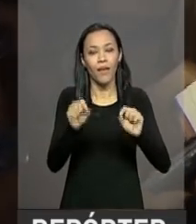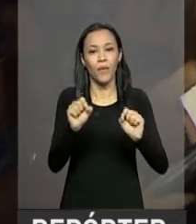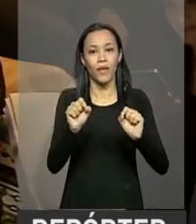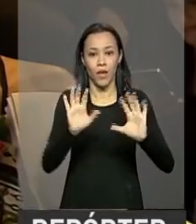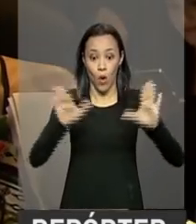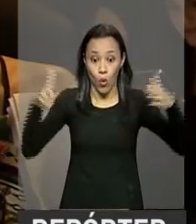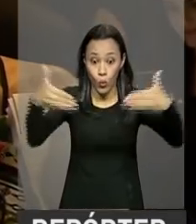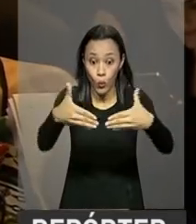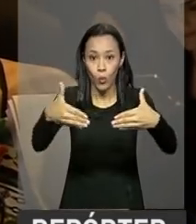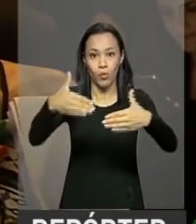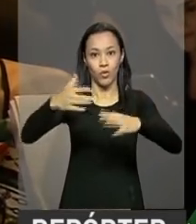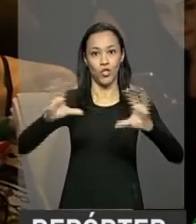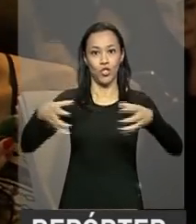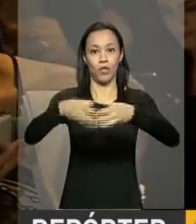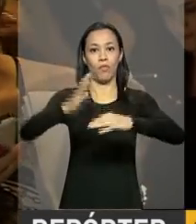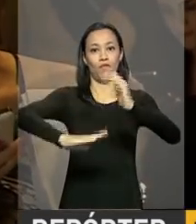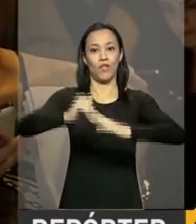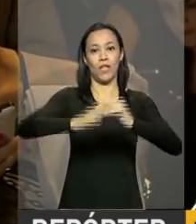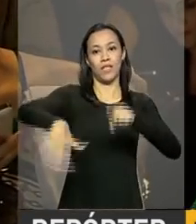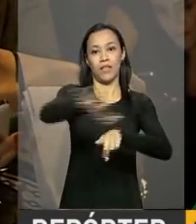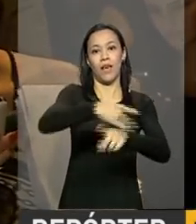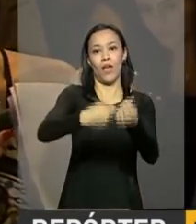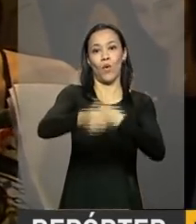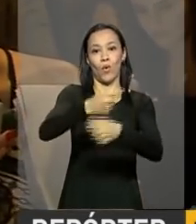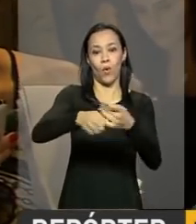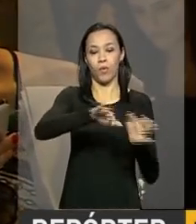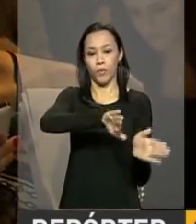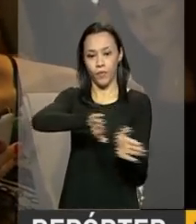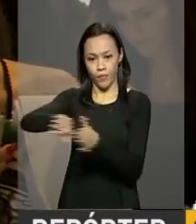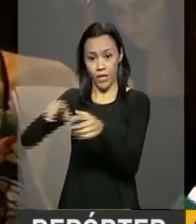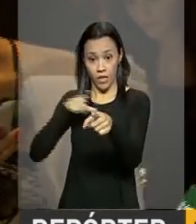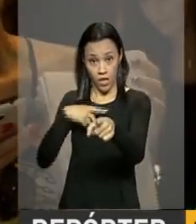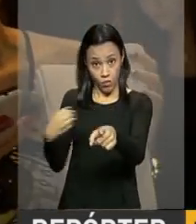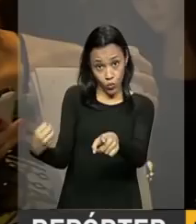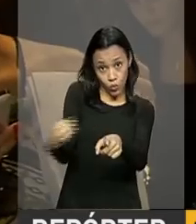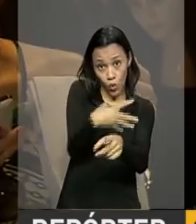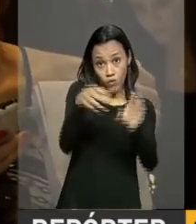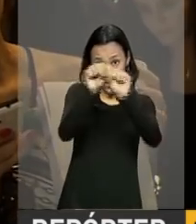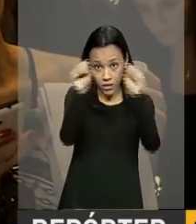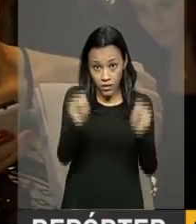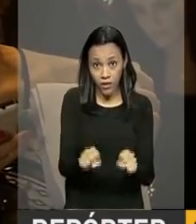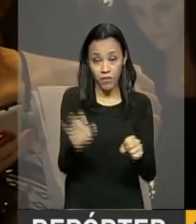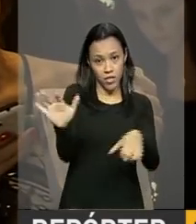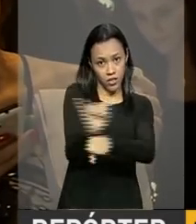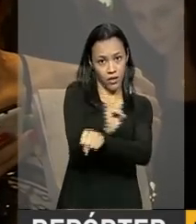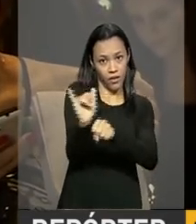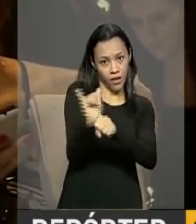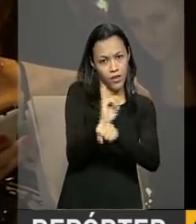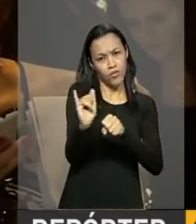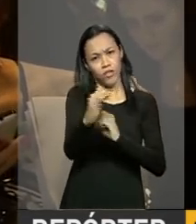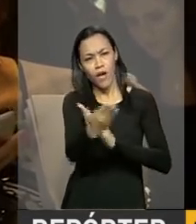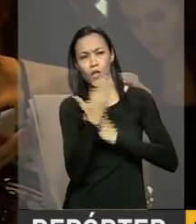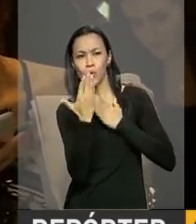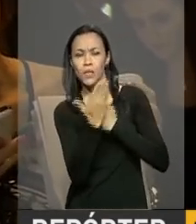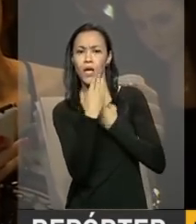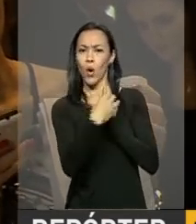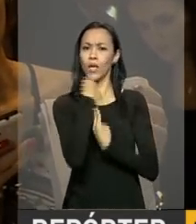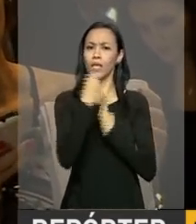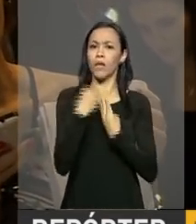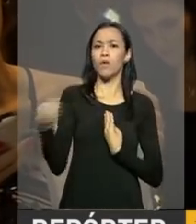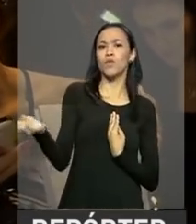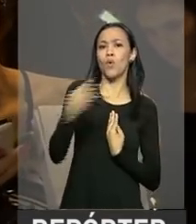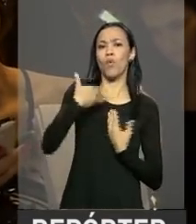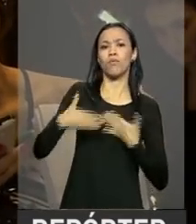à equipe econômica. Nós temos um novo sistema de planejamento estratégico que possa apontar saídas e caminhos para a animação econômica e